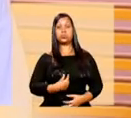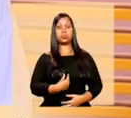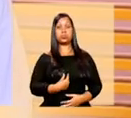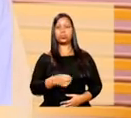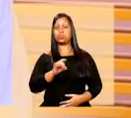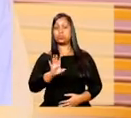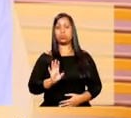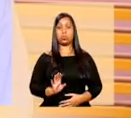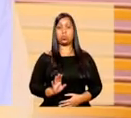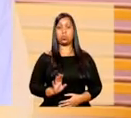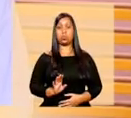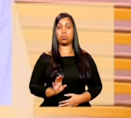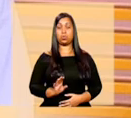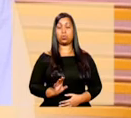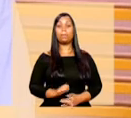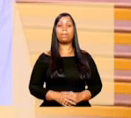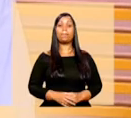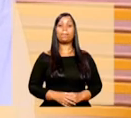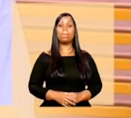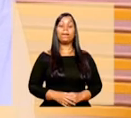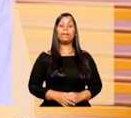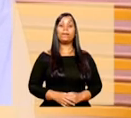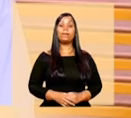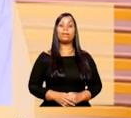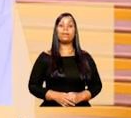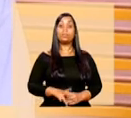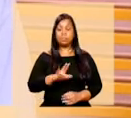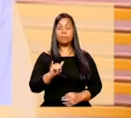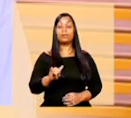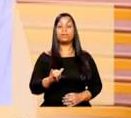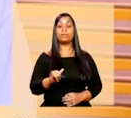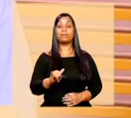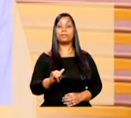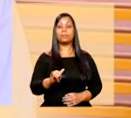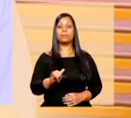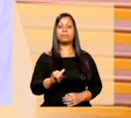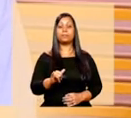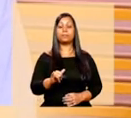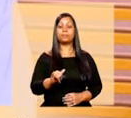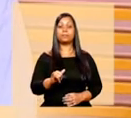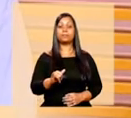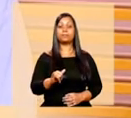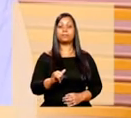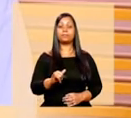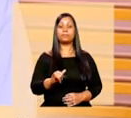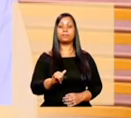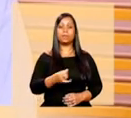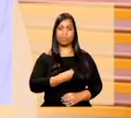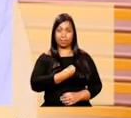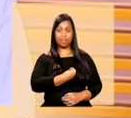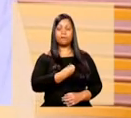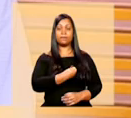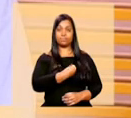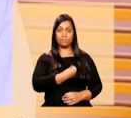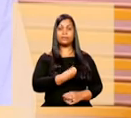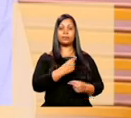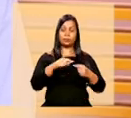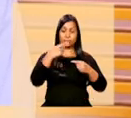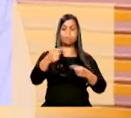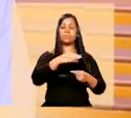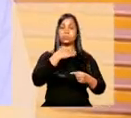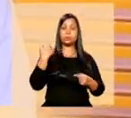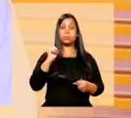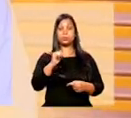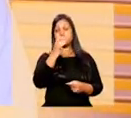para mim sempre foi assim, certo? E vamos doar, gente, que existe vida após a